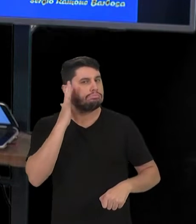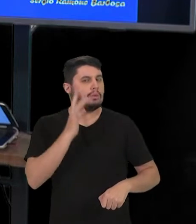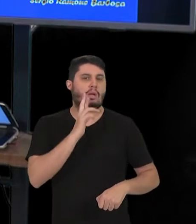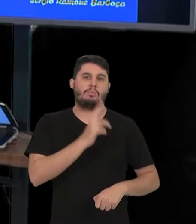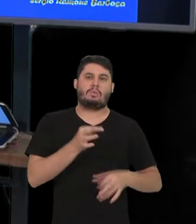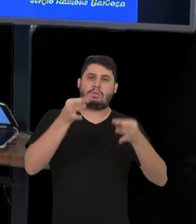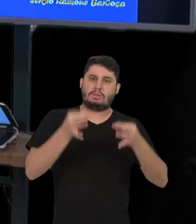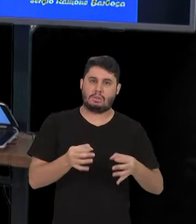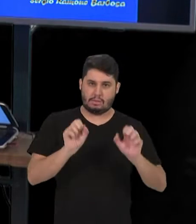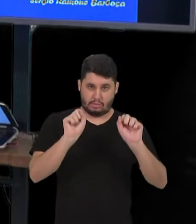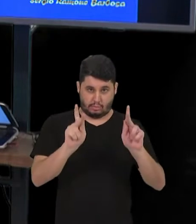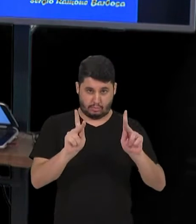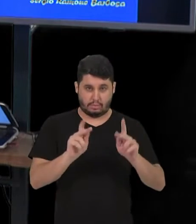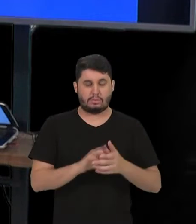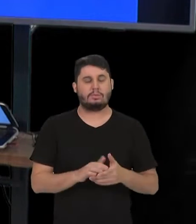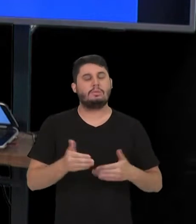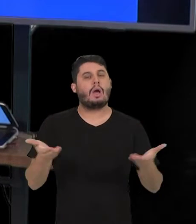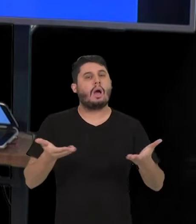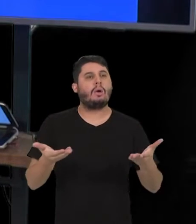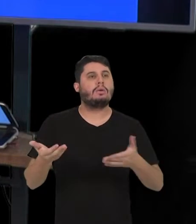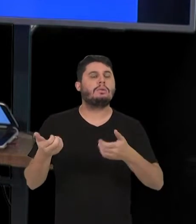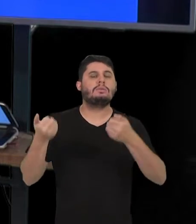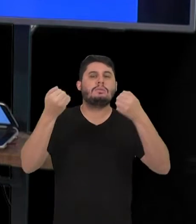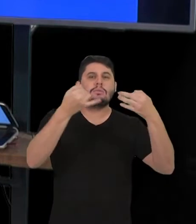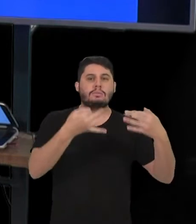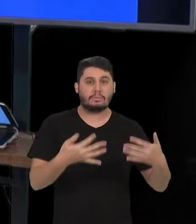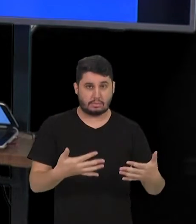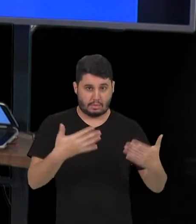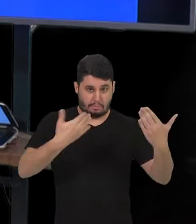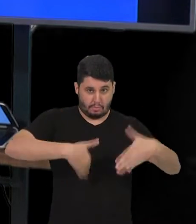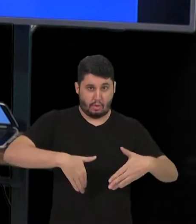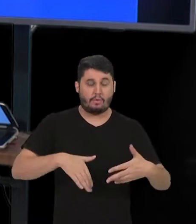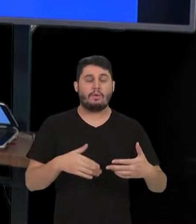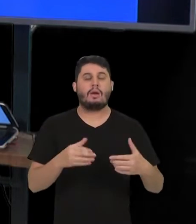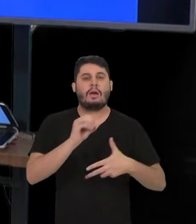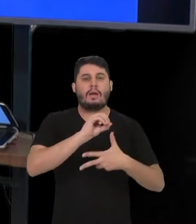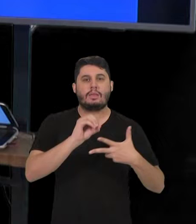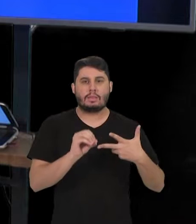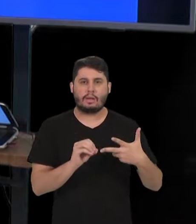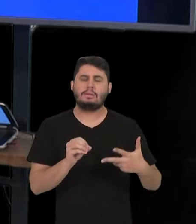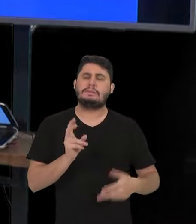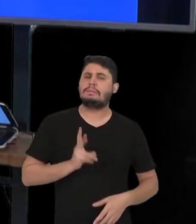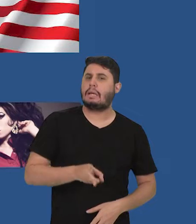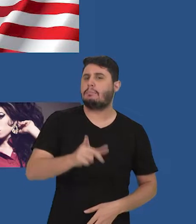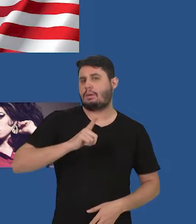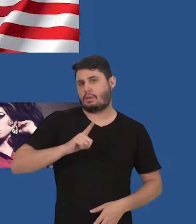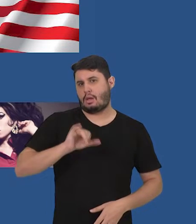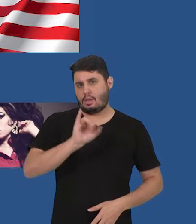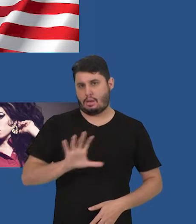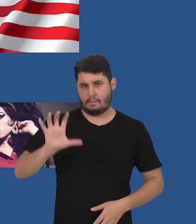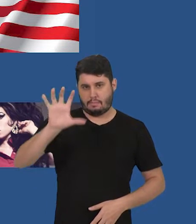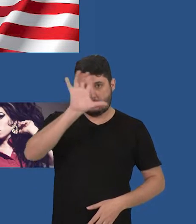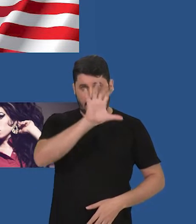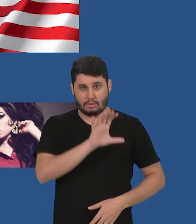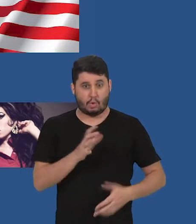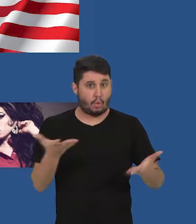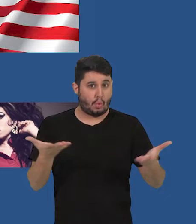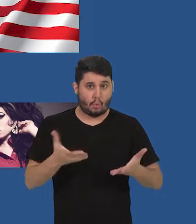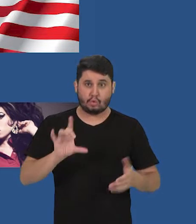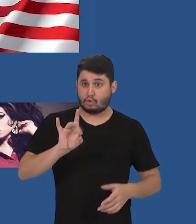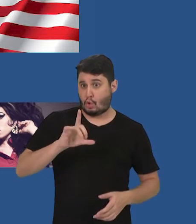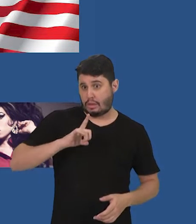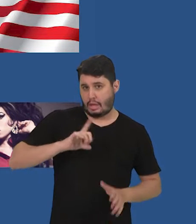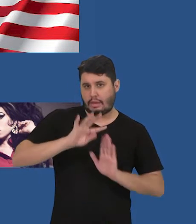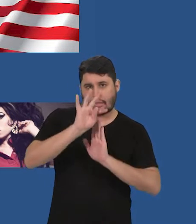um pouco sobre isso mais tarde, tá bom? Então a gente começa falando que a prova do Enem, ela geralmente tem imagens, né? Hoje as provas não vêm mais